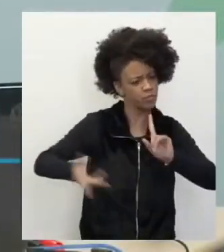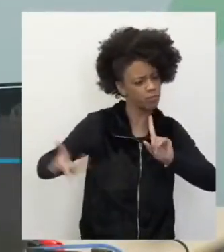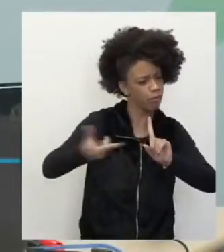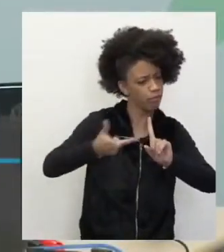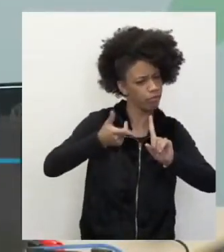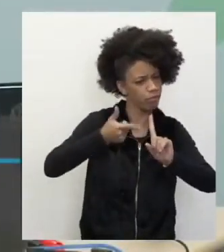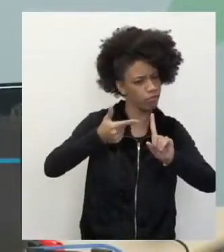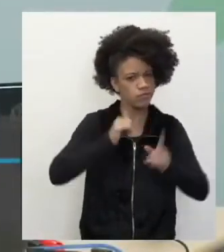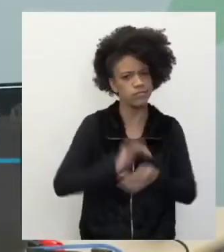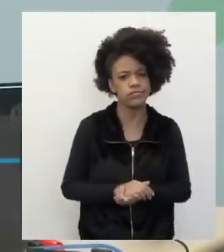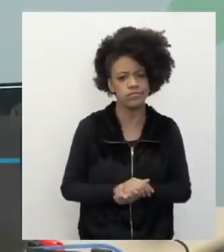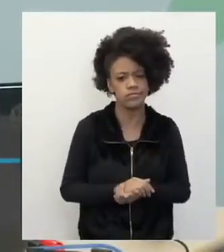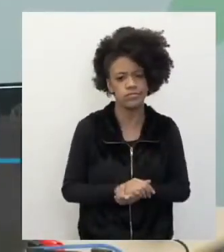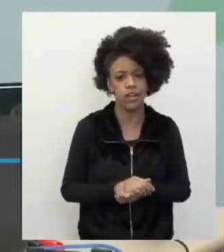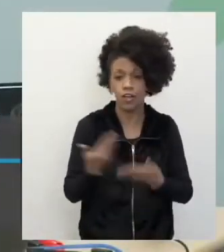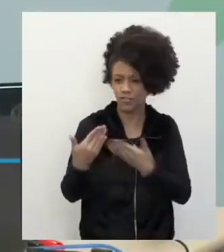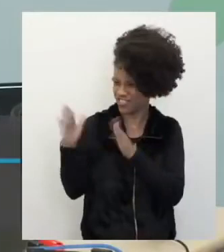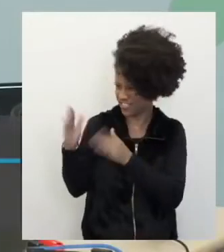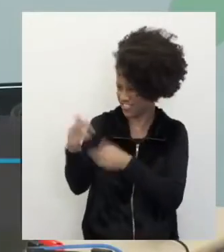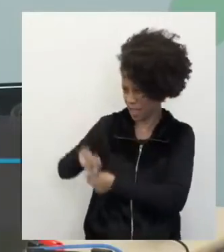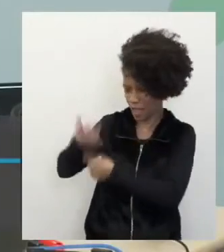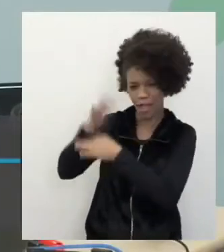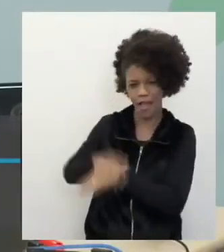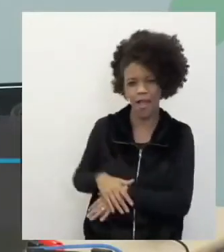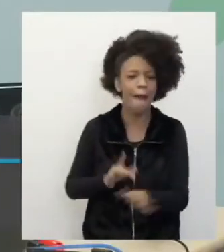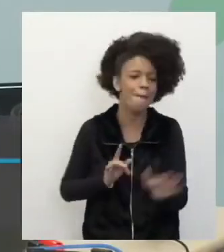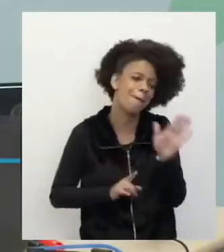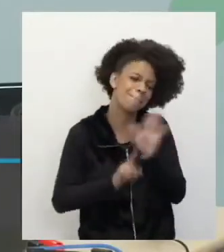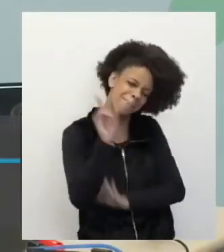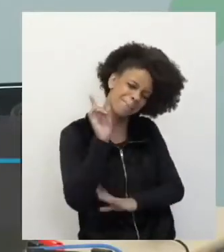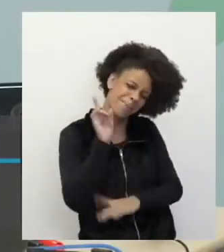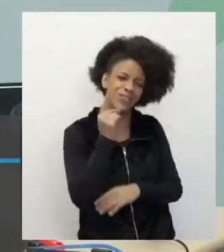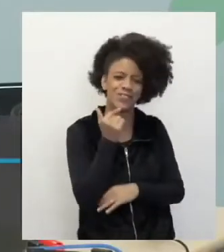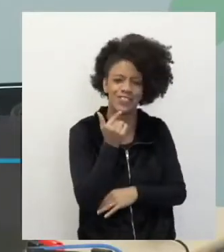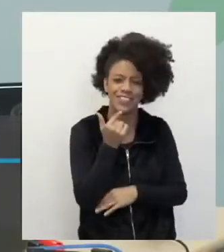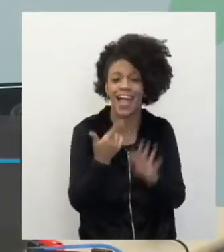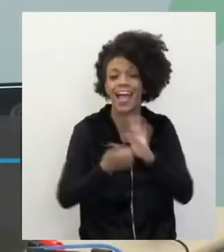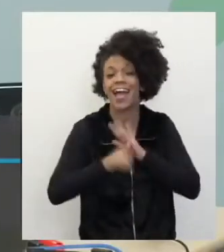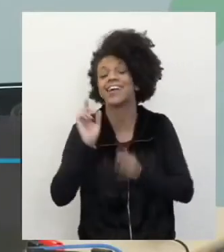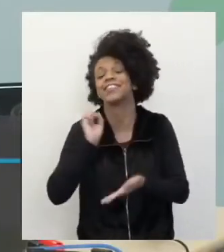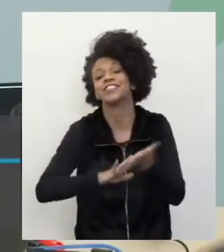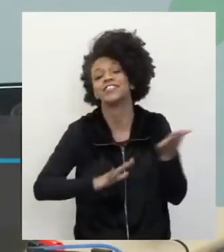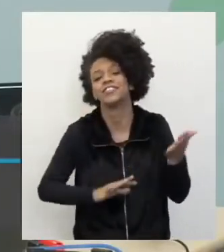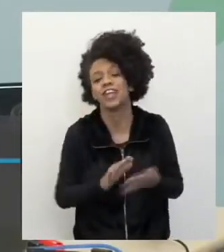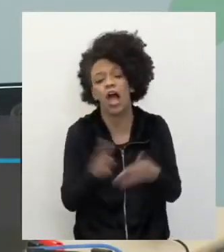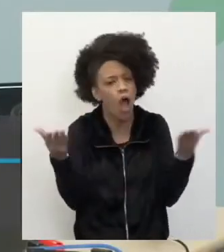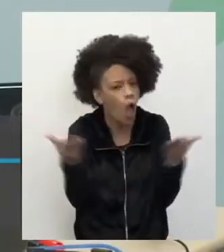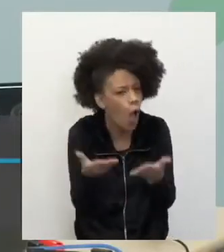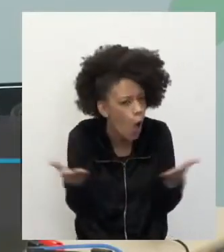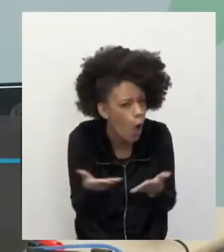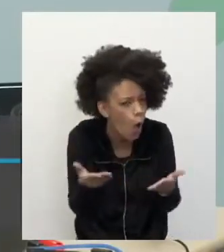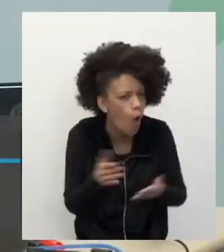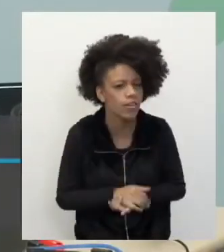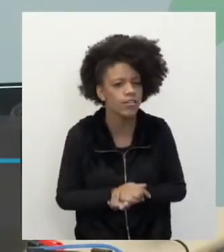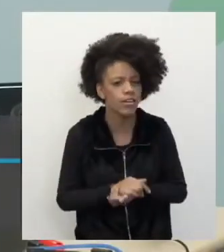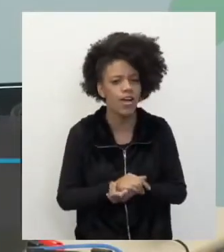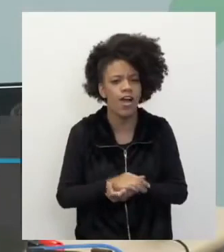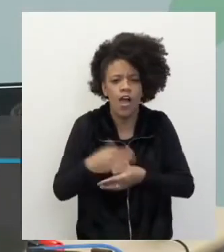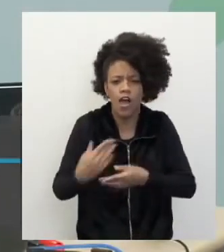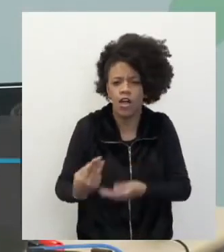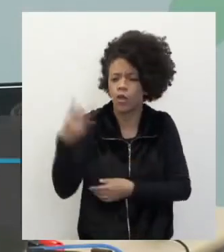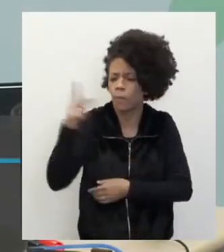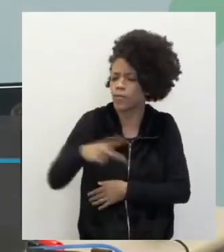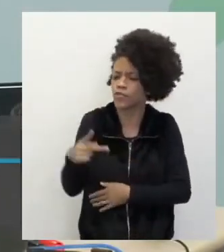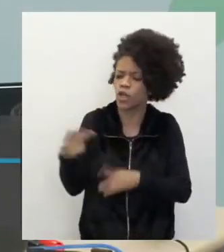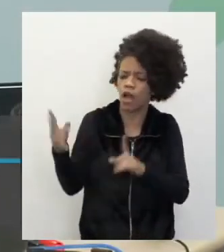convencer. O chat está aberto? Eu vou fazer aquela pergunta anterior, antes da gente fazer o exercício. Agora que o Mauro leu com tanta empolgação